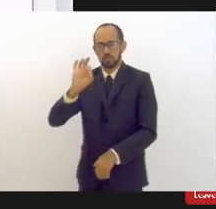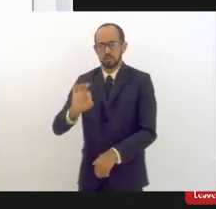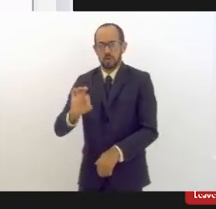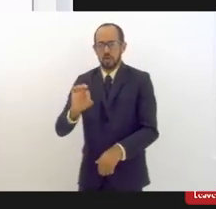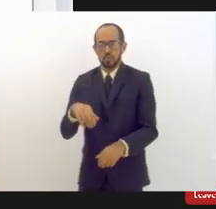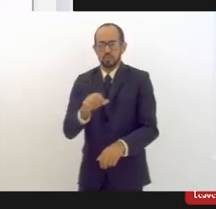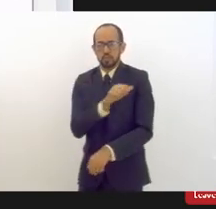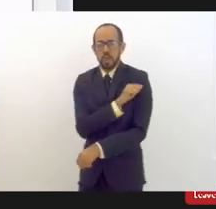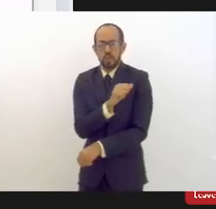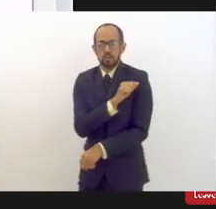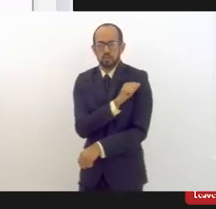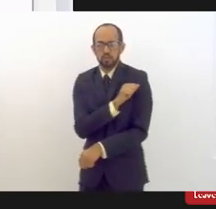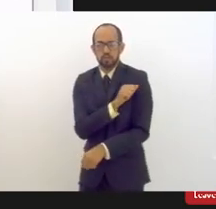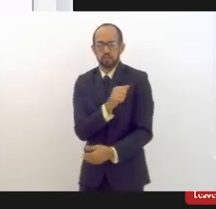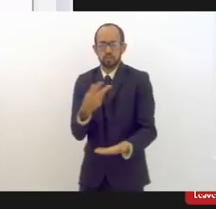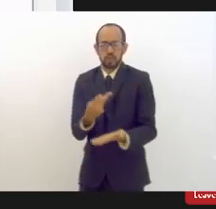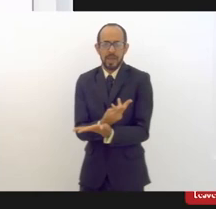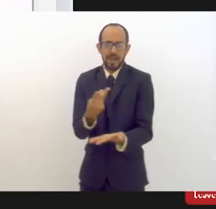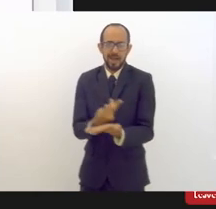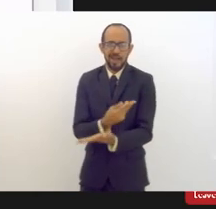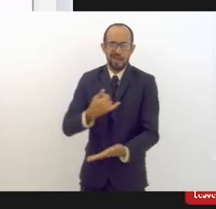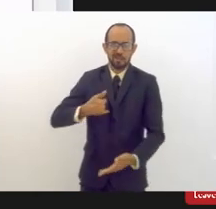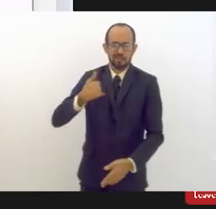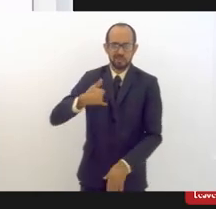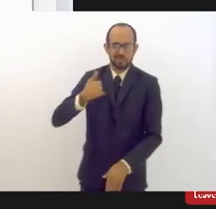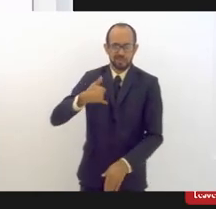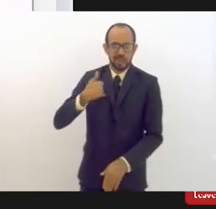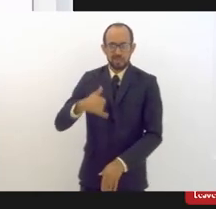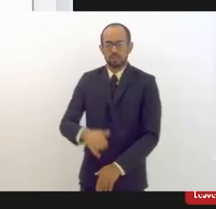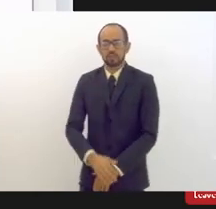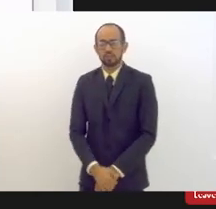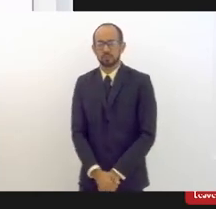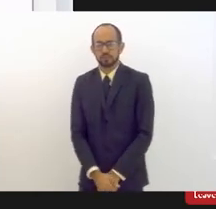alunos com distorção idade série.